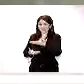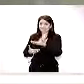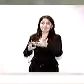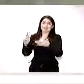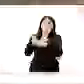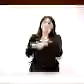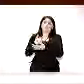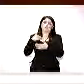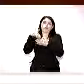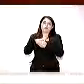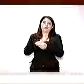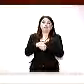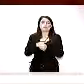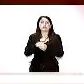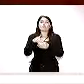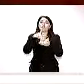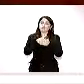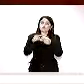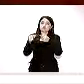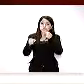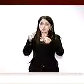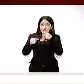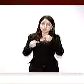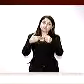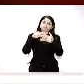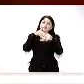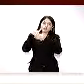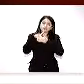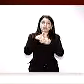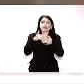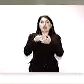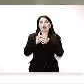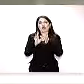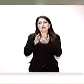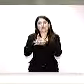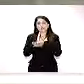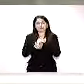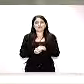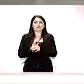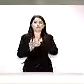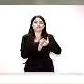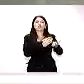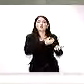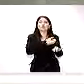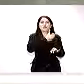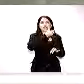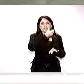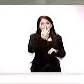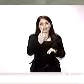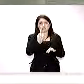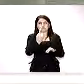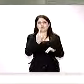matéria voto que está em discussão em votação aprovado item 61 aqui trata-se da